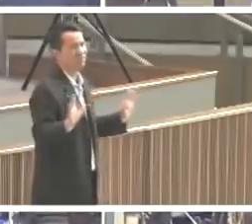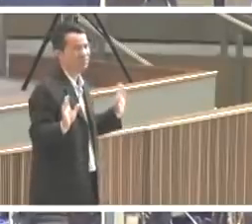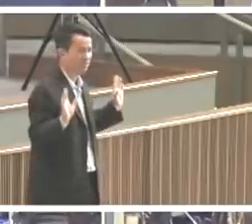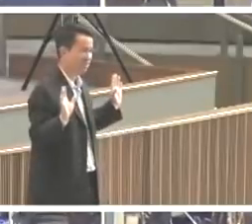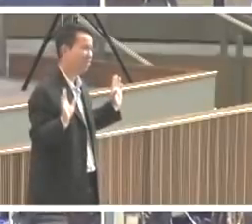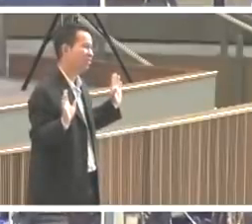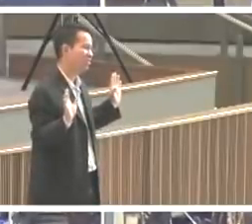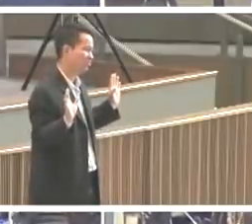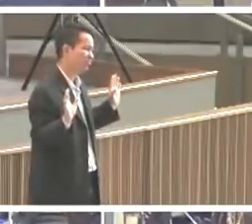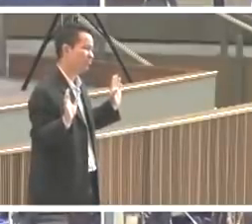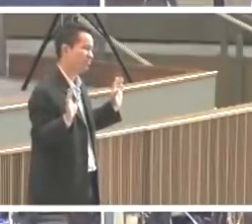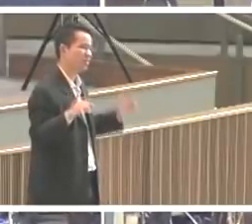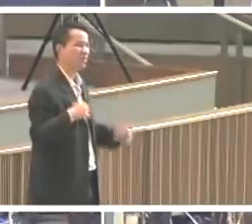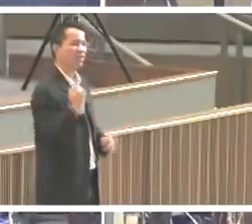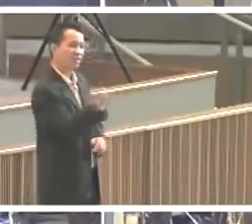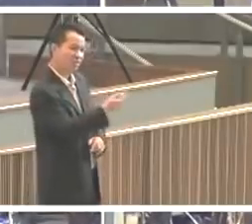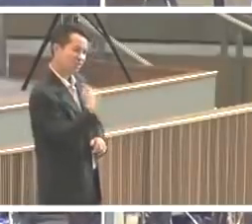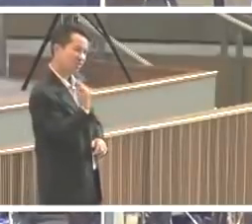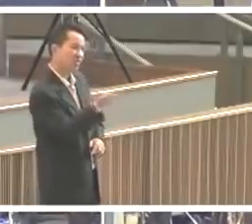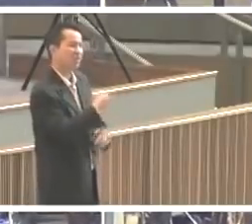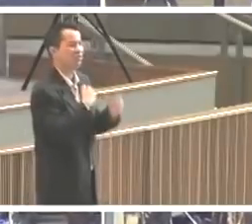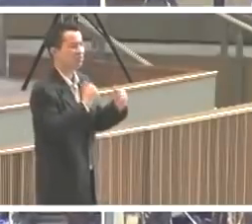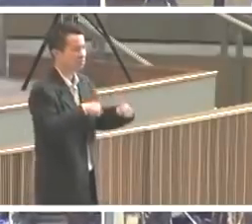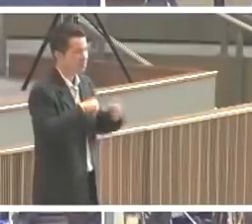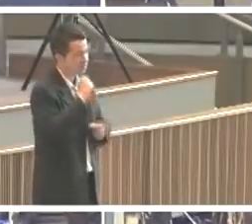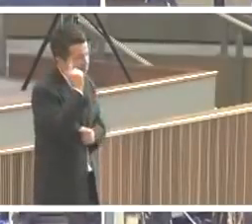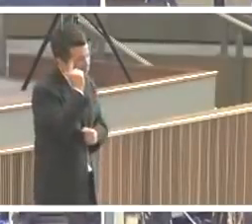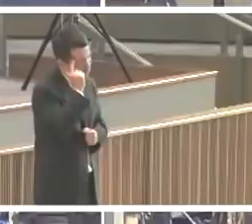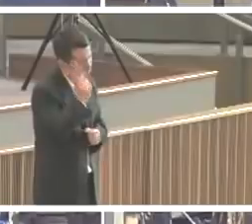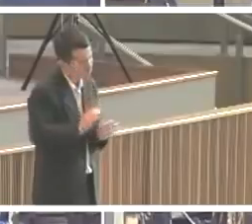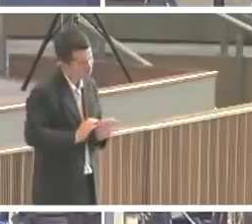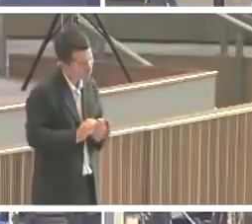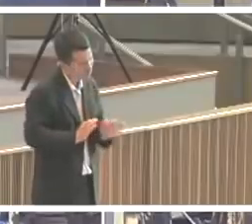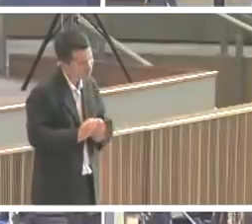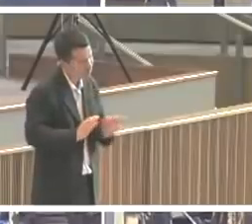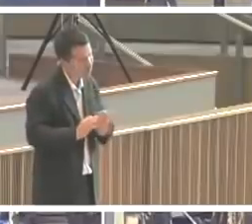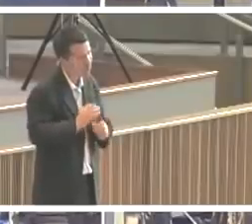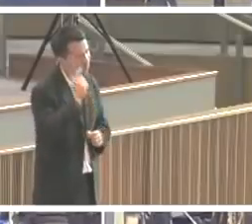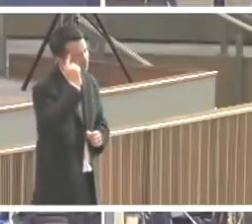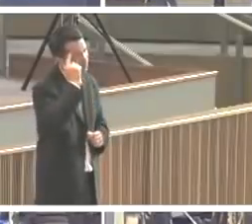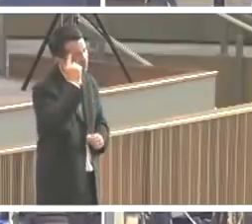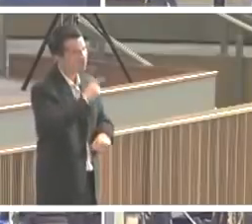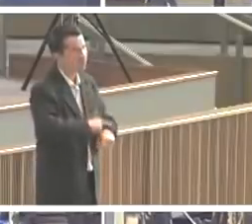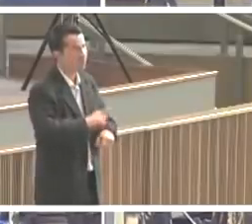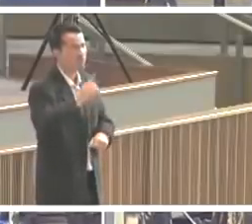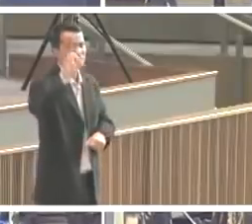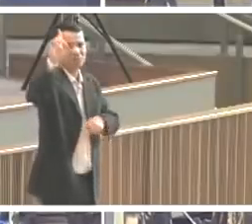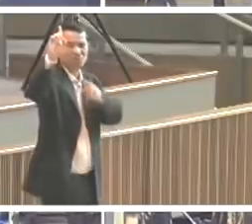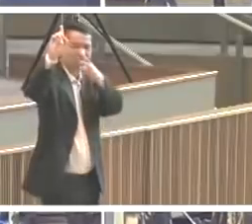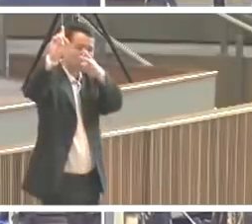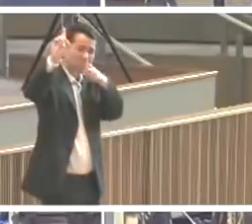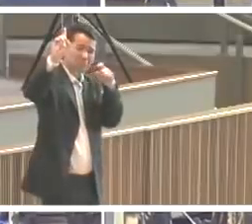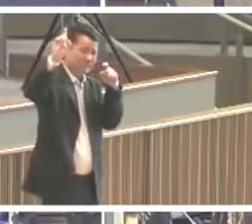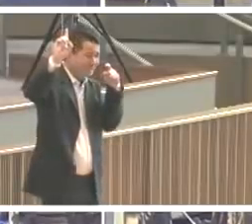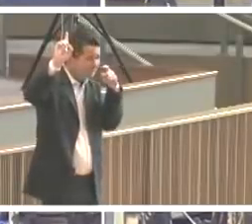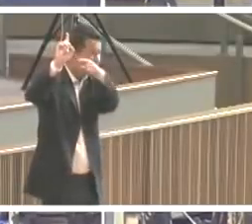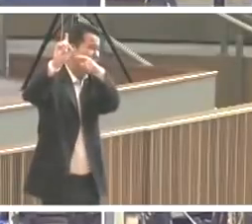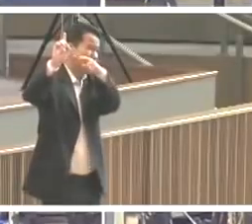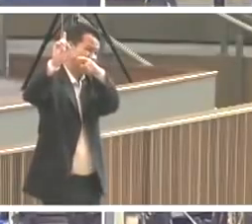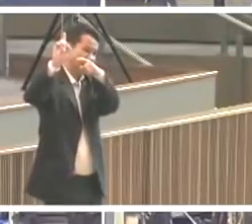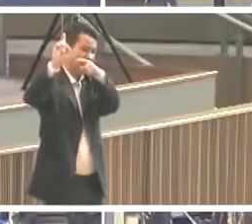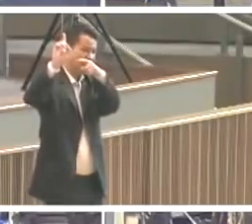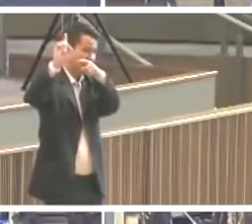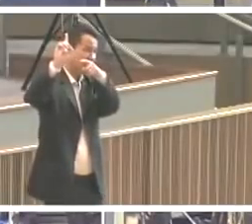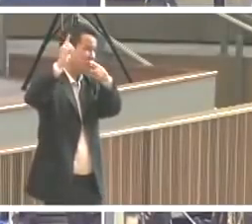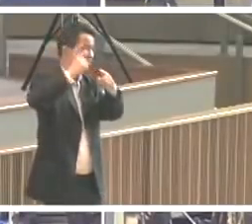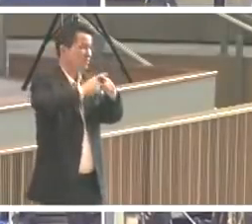E a gente precisa outra vez voltar ao período do discernimento e da decisão para retornar